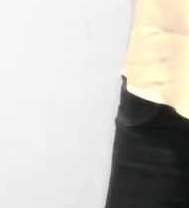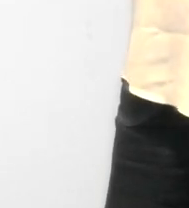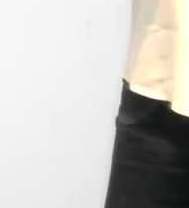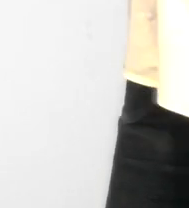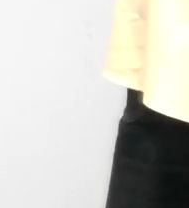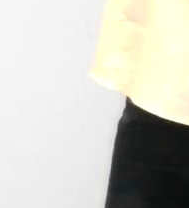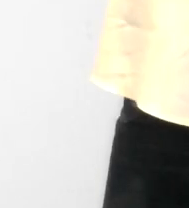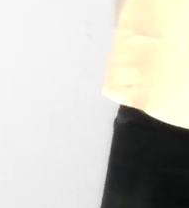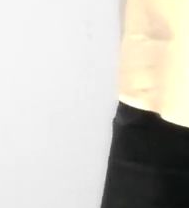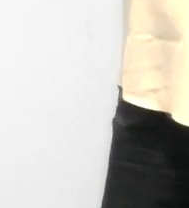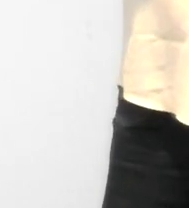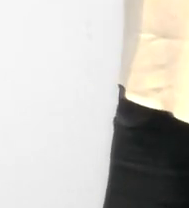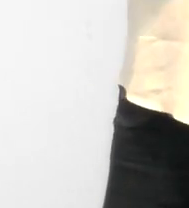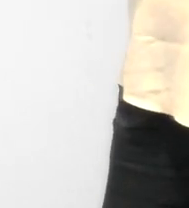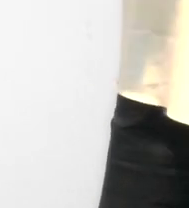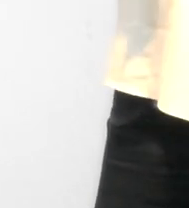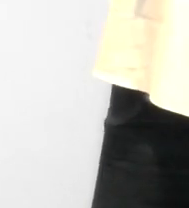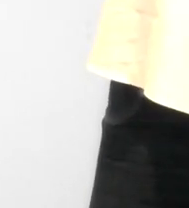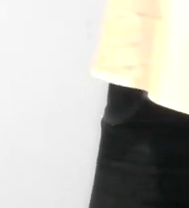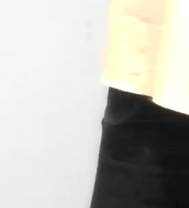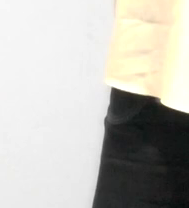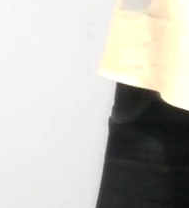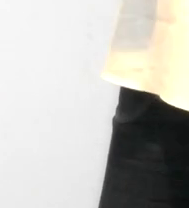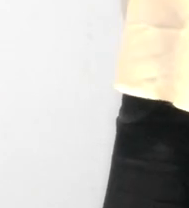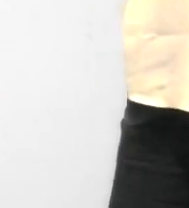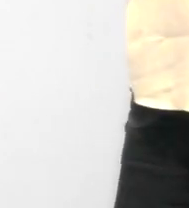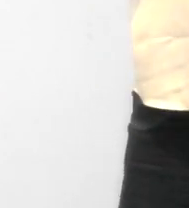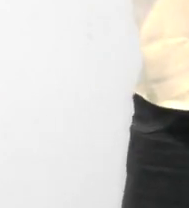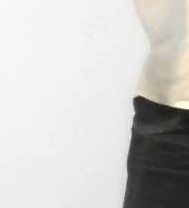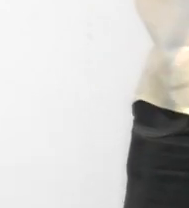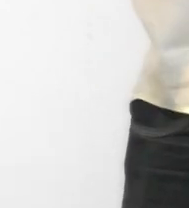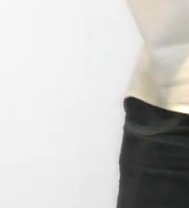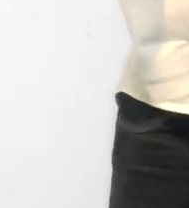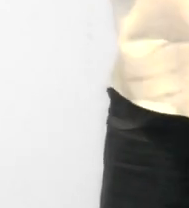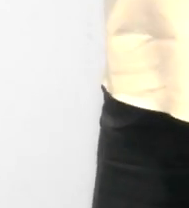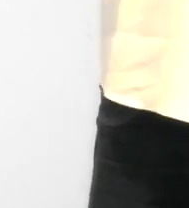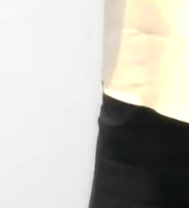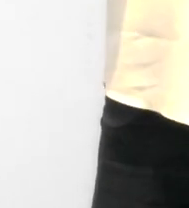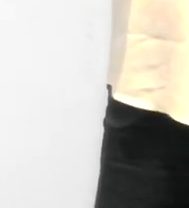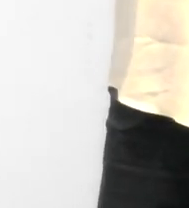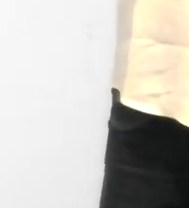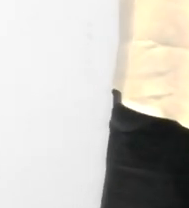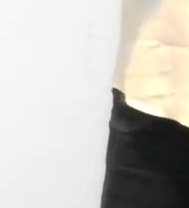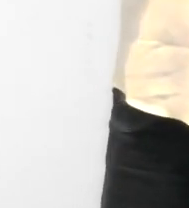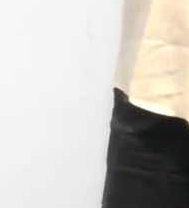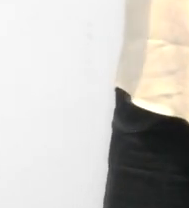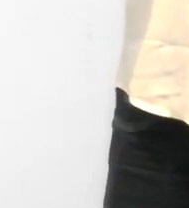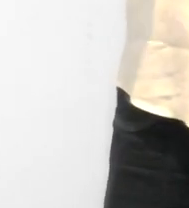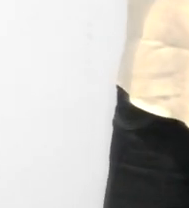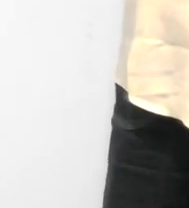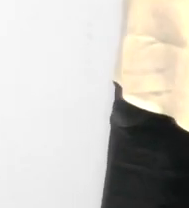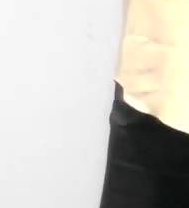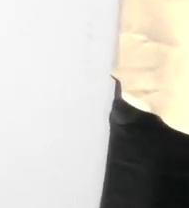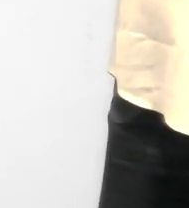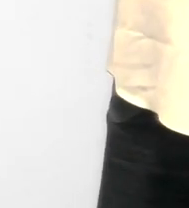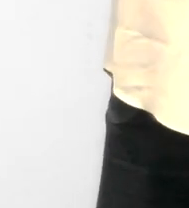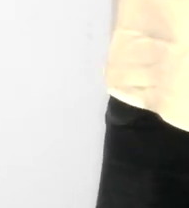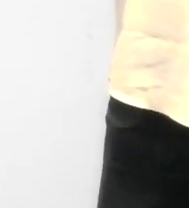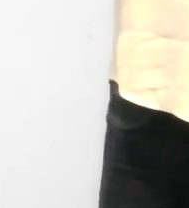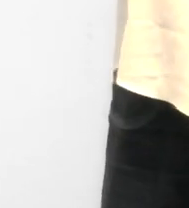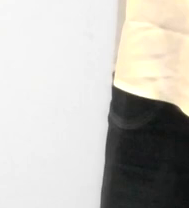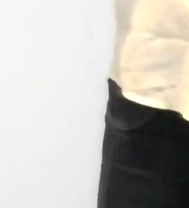responsabilizar em investir nessa pauta hoje quando se fala de laudo nós não estamos falando de um papel nós estamos falando de